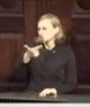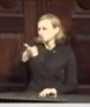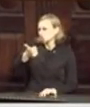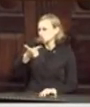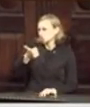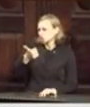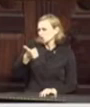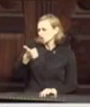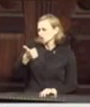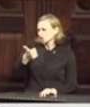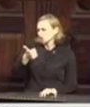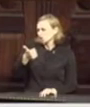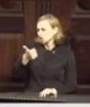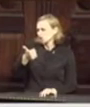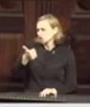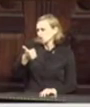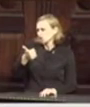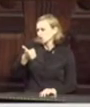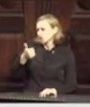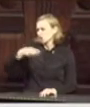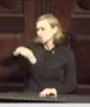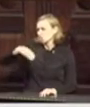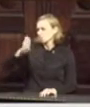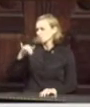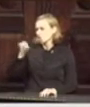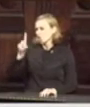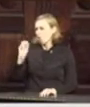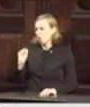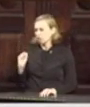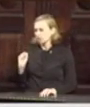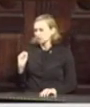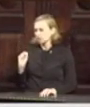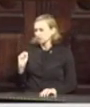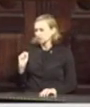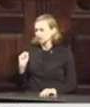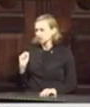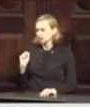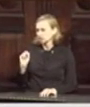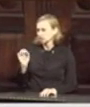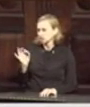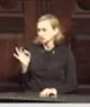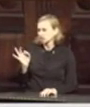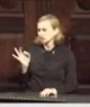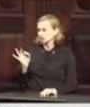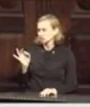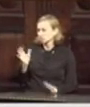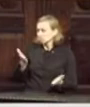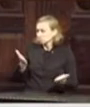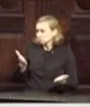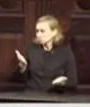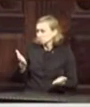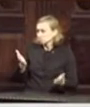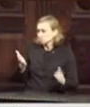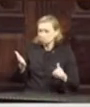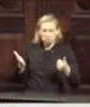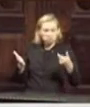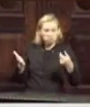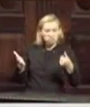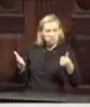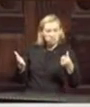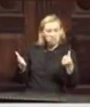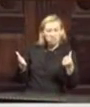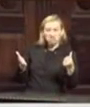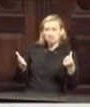reais, 12 bilhões, argumentar que vão ser 100 milhões que vão resolver o problema da